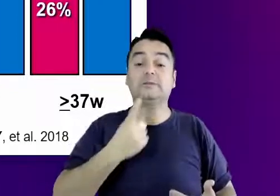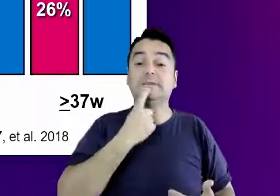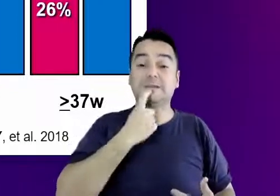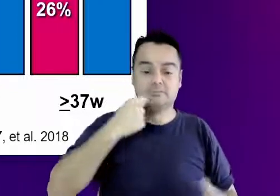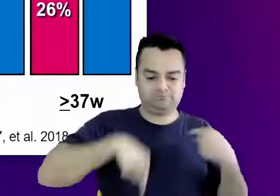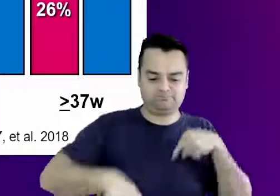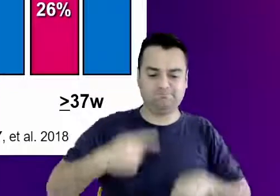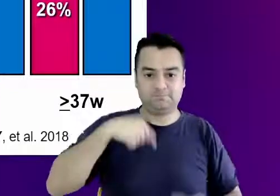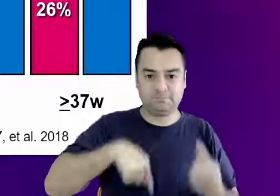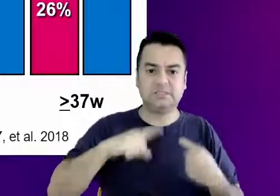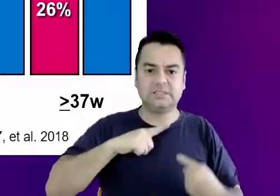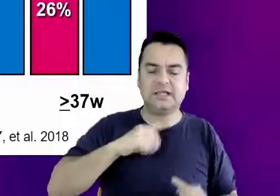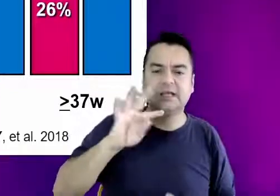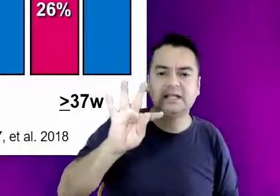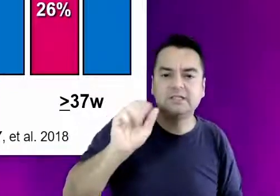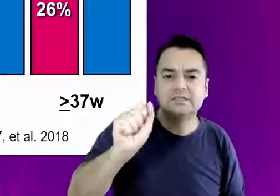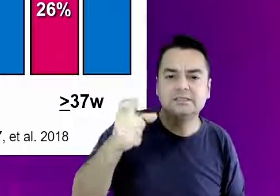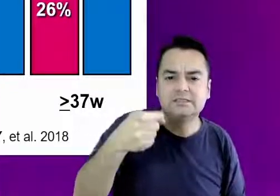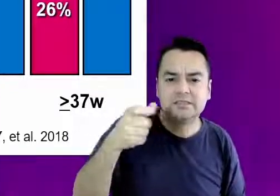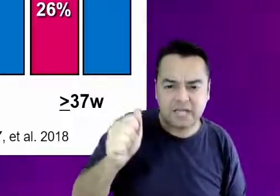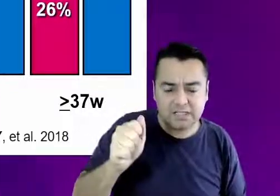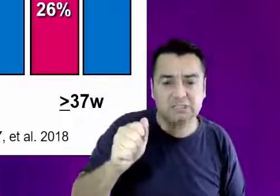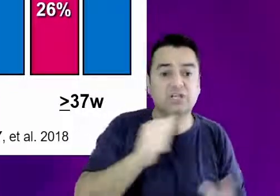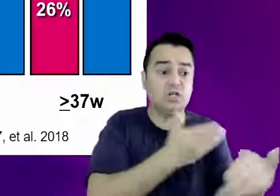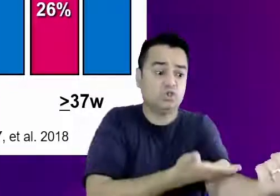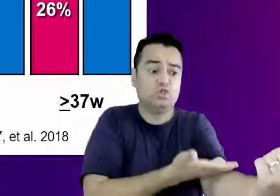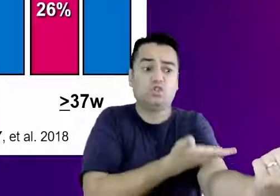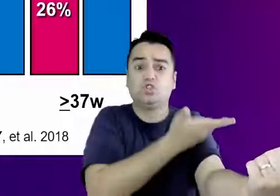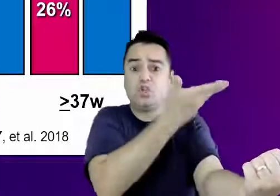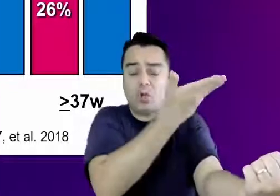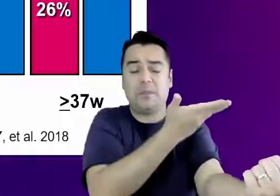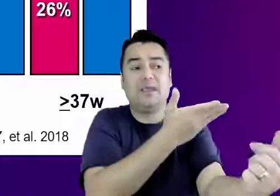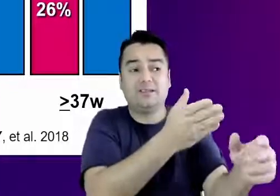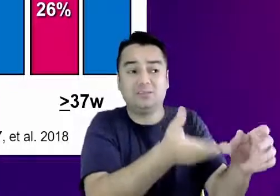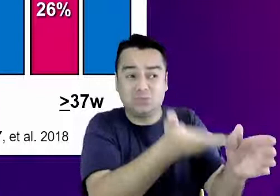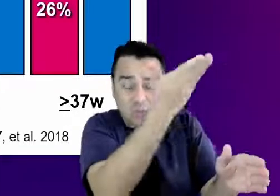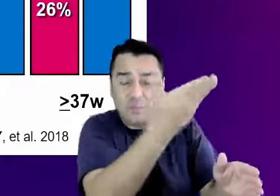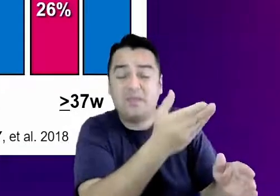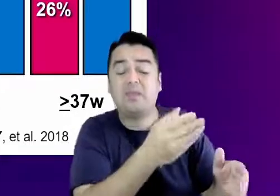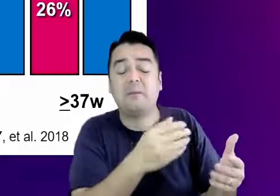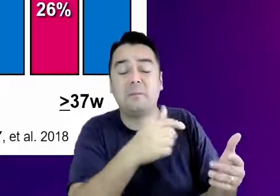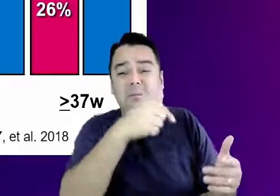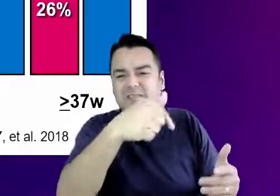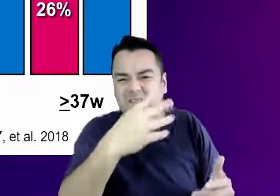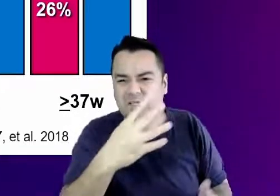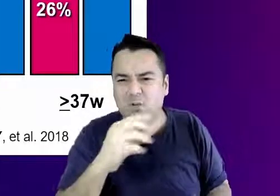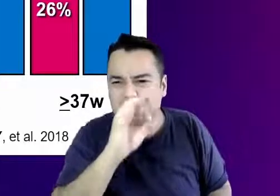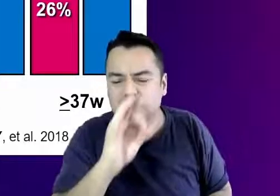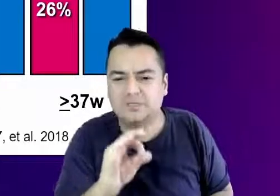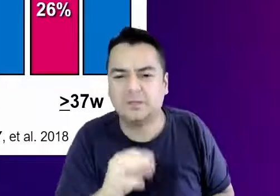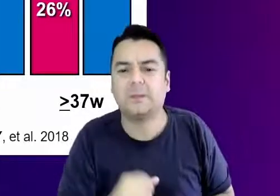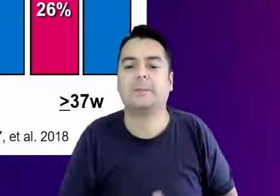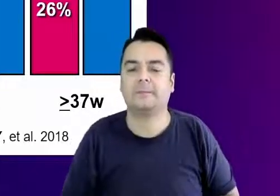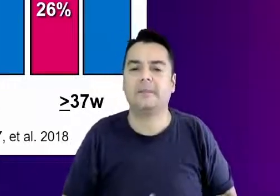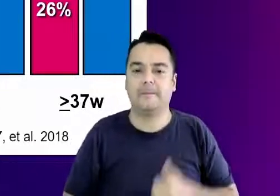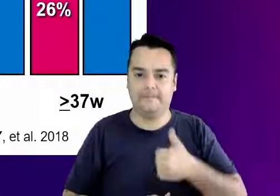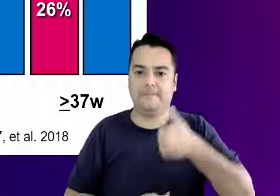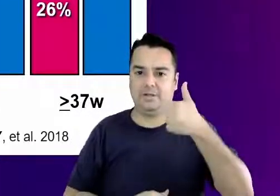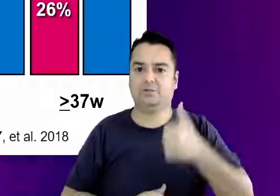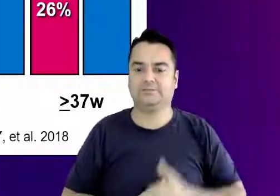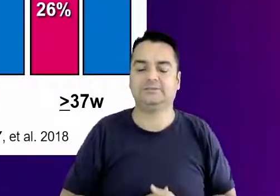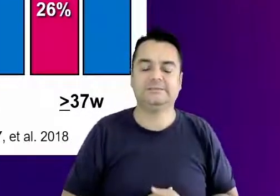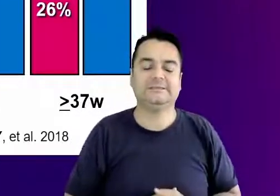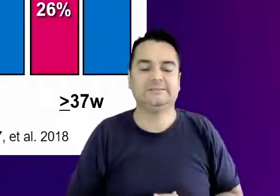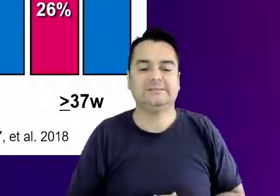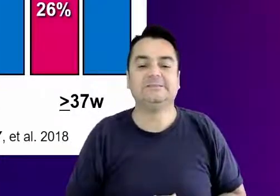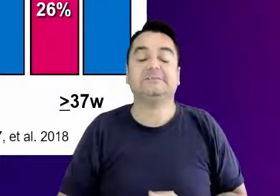de detecção de pré-eclâmpsia pré-termo já sobe para 74%. E nos poucos serviços que nesse momento vão poder disponibilizar